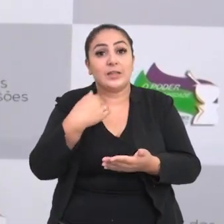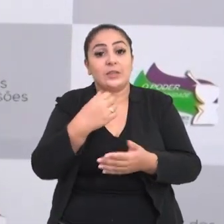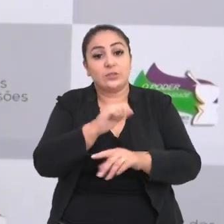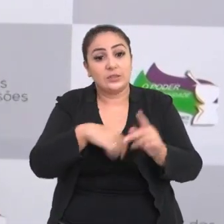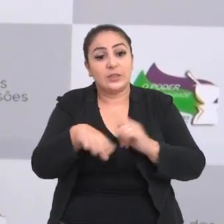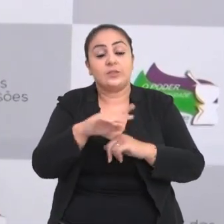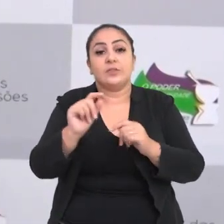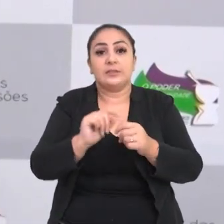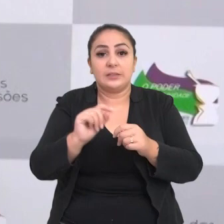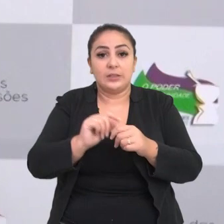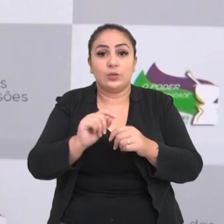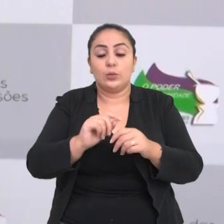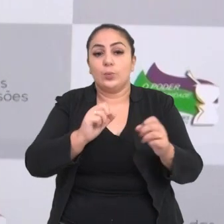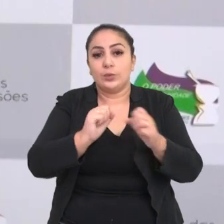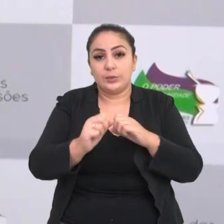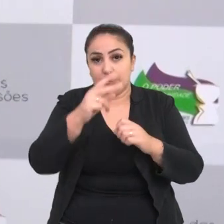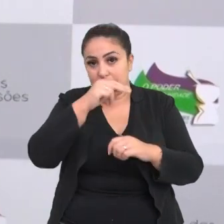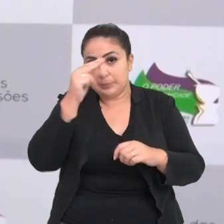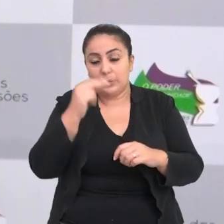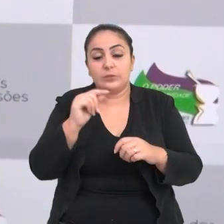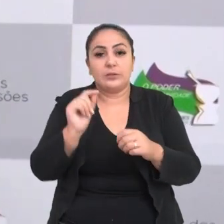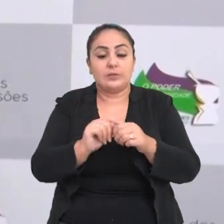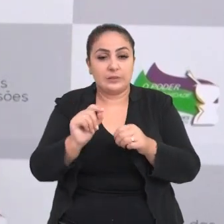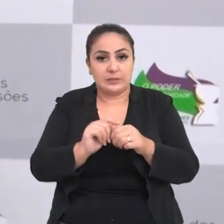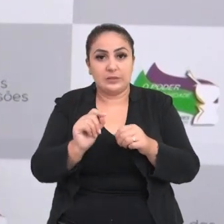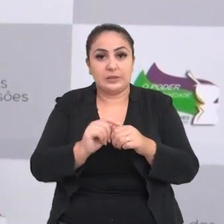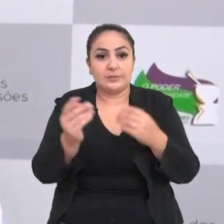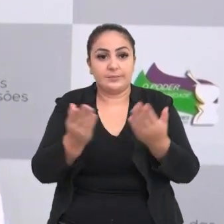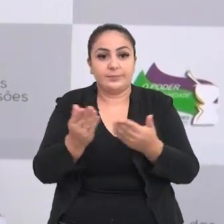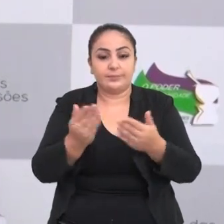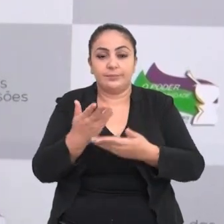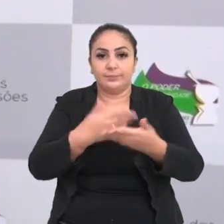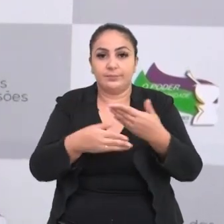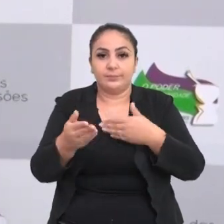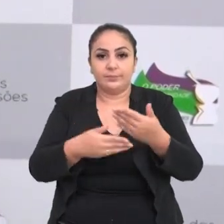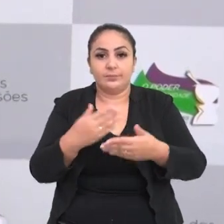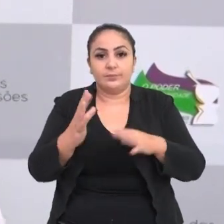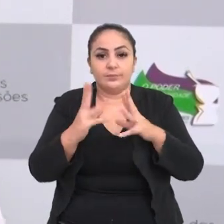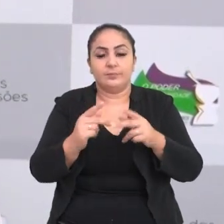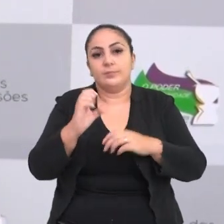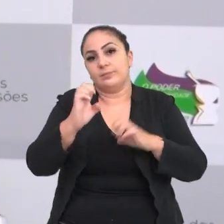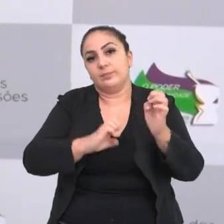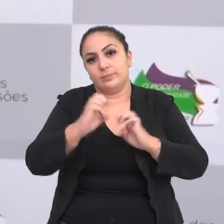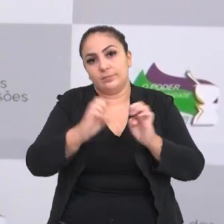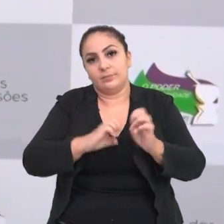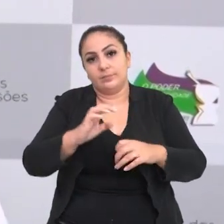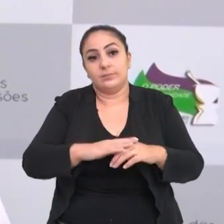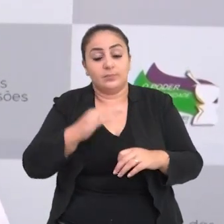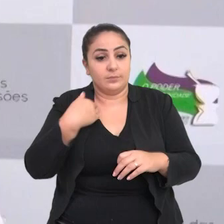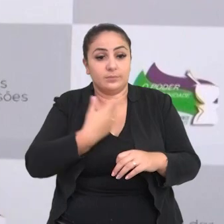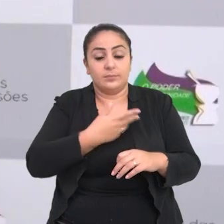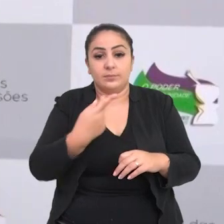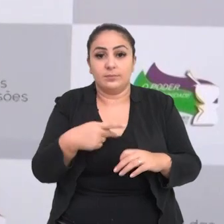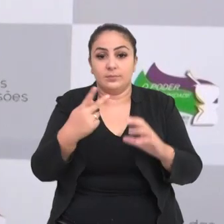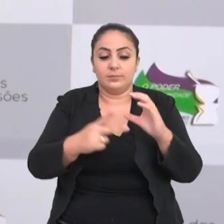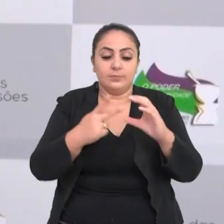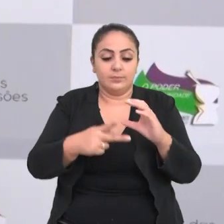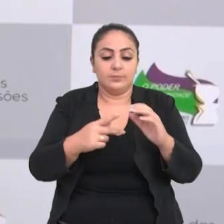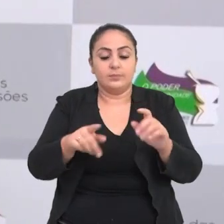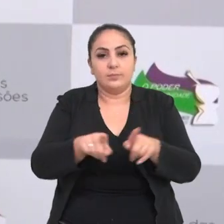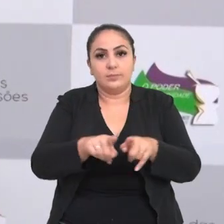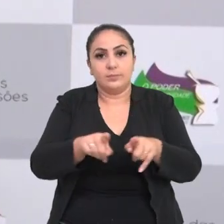sociedade está fazendo, que o Poder Executivo está agora envolvido, os empresários, né, nós aqui na Câmara